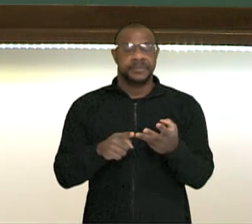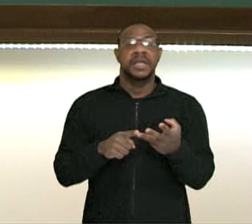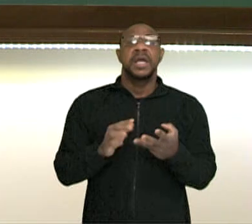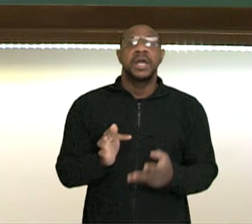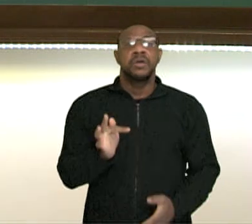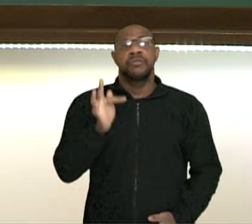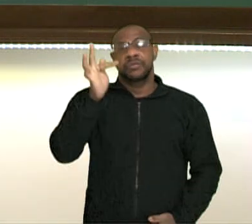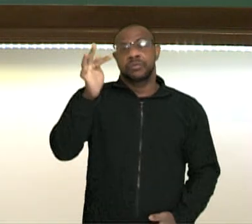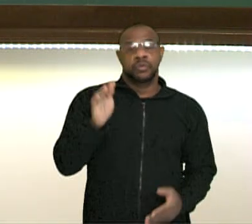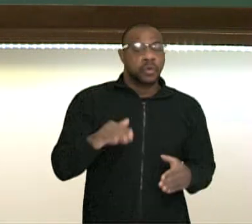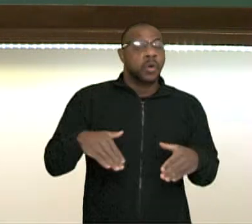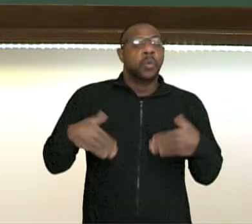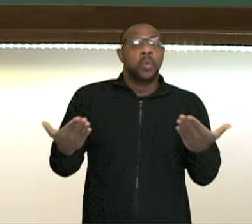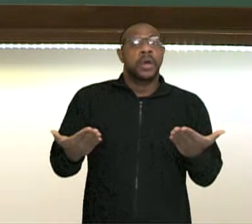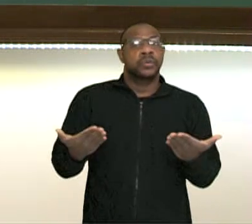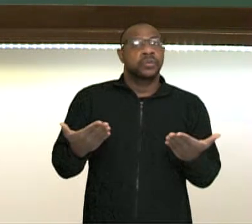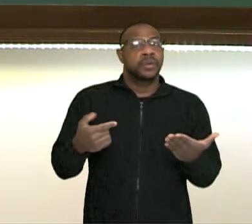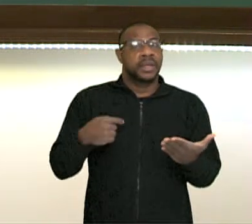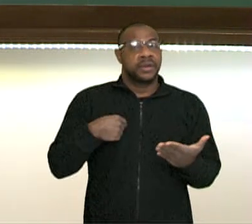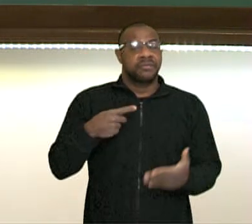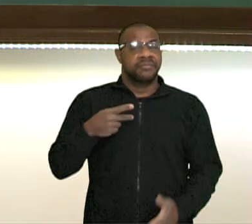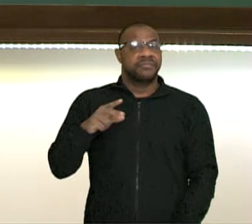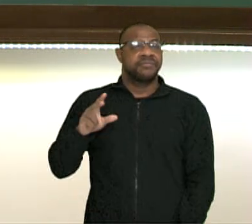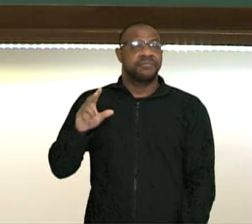falar. Observando que no